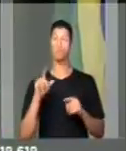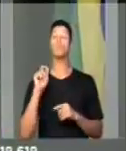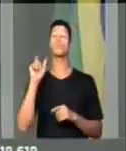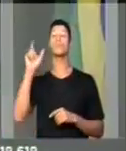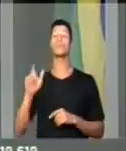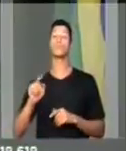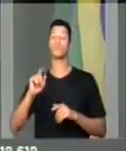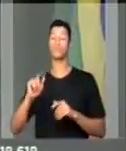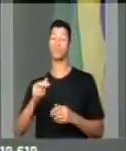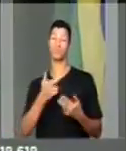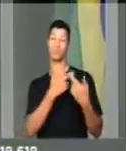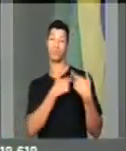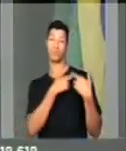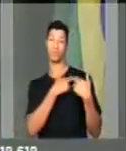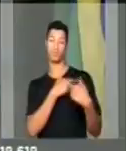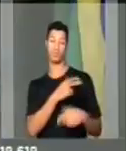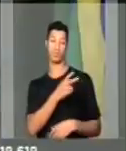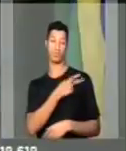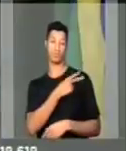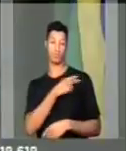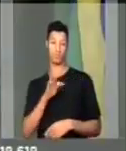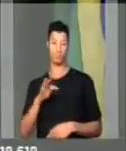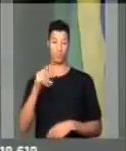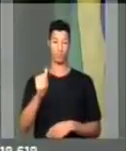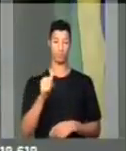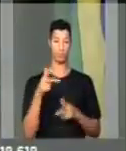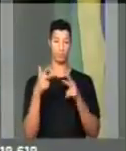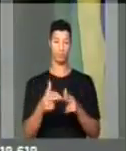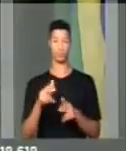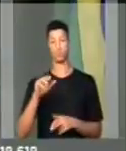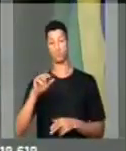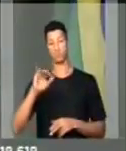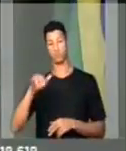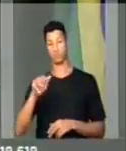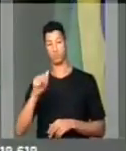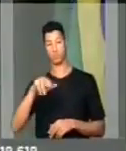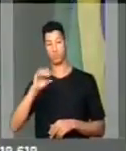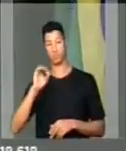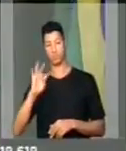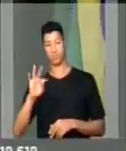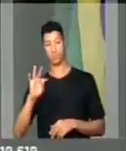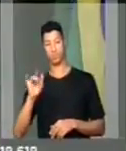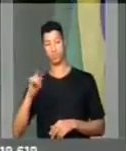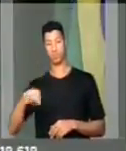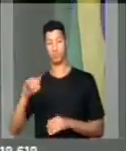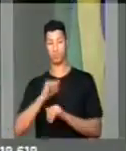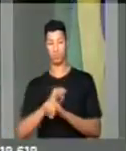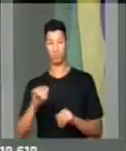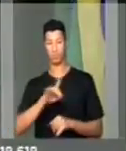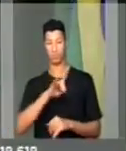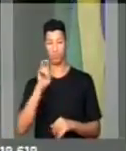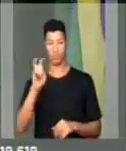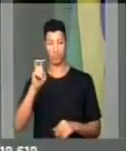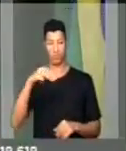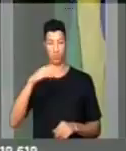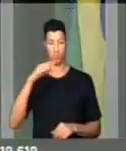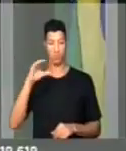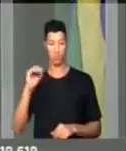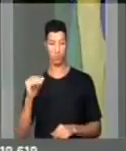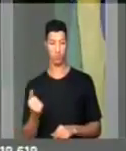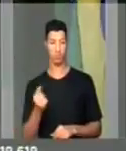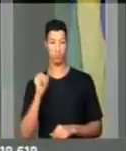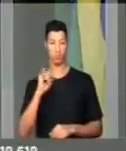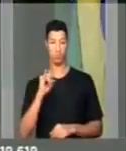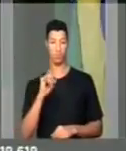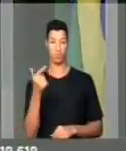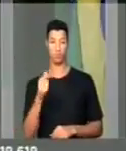era o mentor, o chefe de tudo, conforme o Rodrigo Janot, ele disse no dia 5 de março,